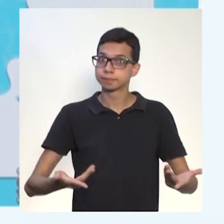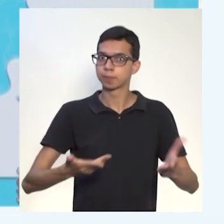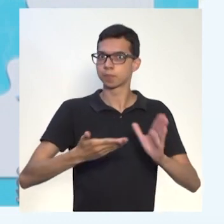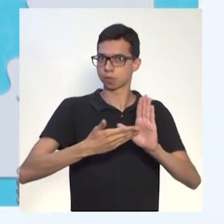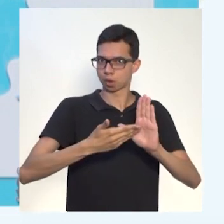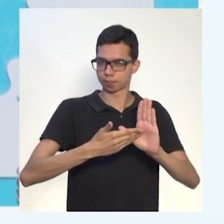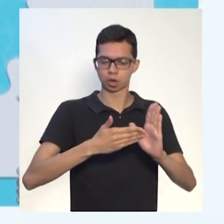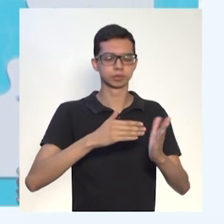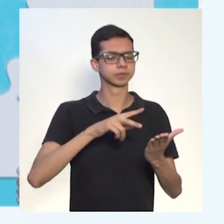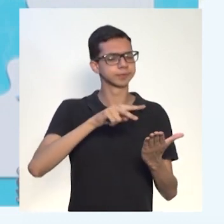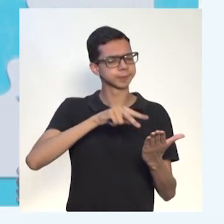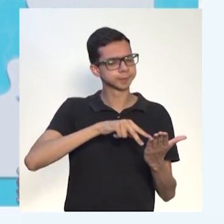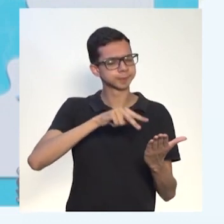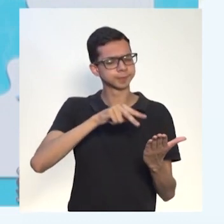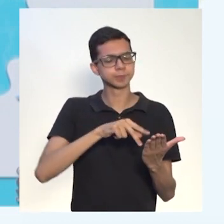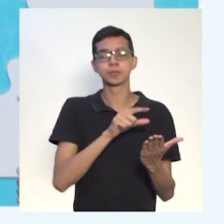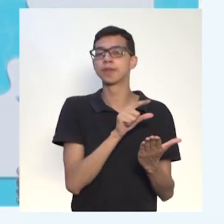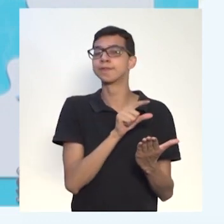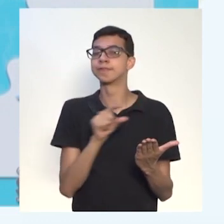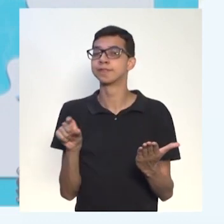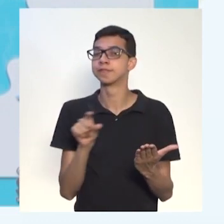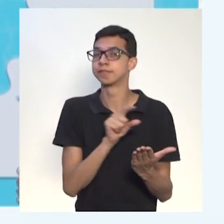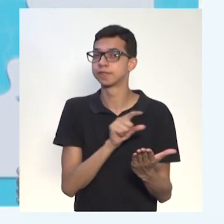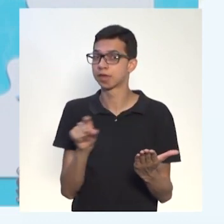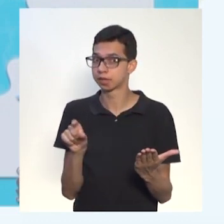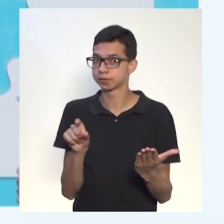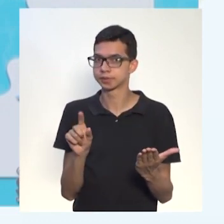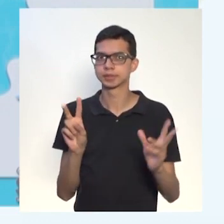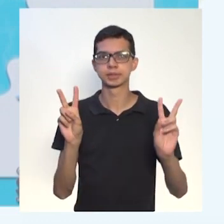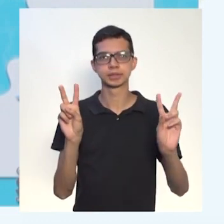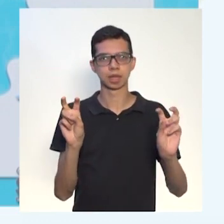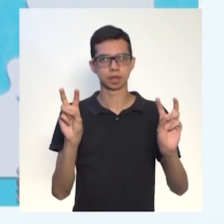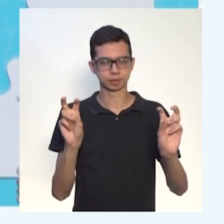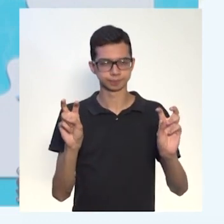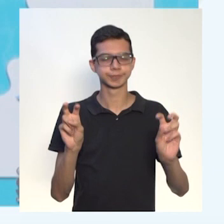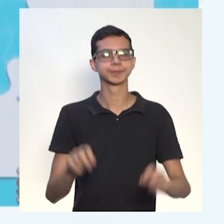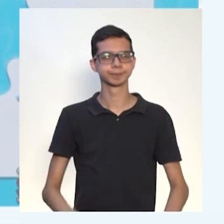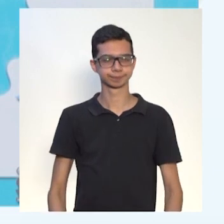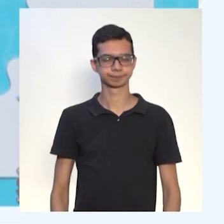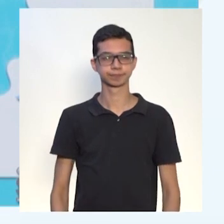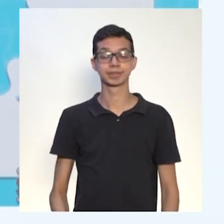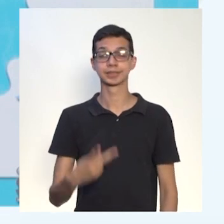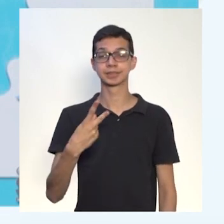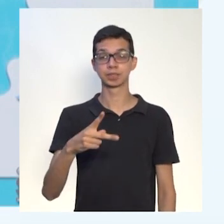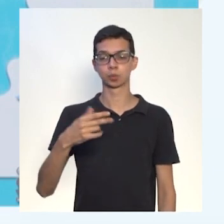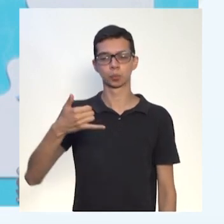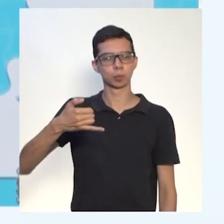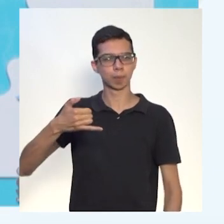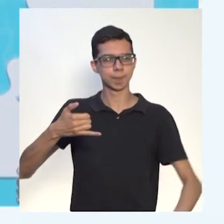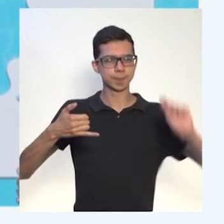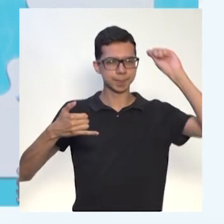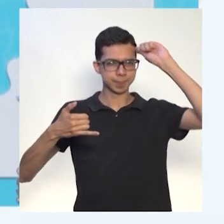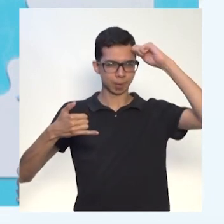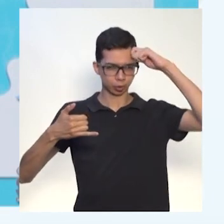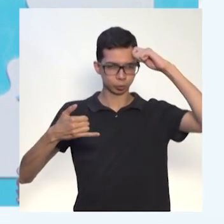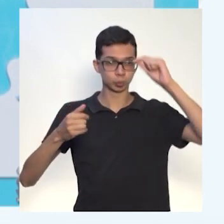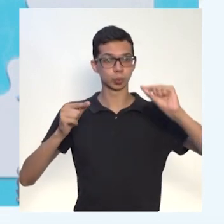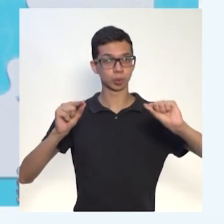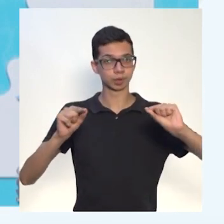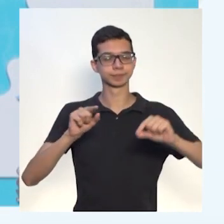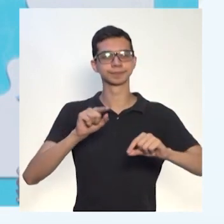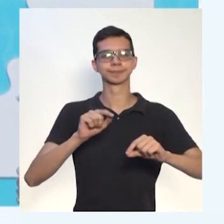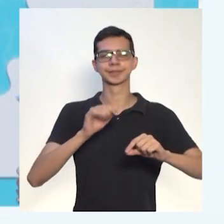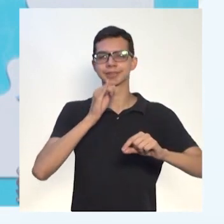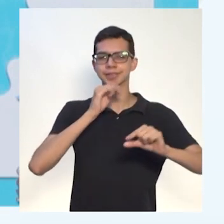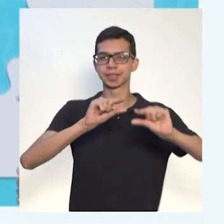a proposta, a frase, tema e destaca. Pega a sua canetinha preta e passa